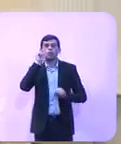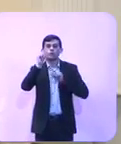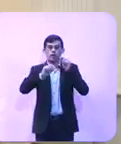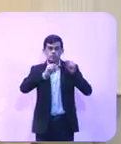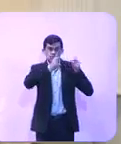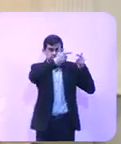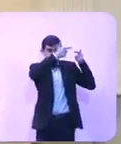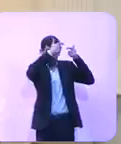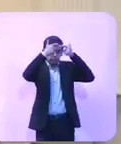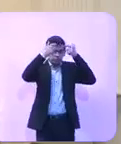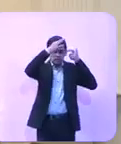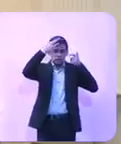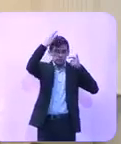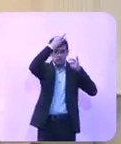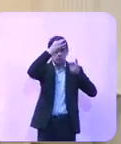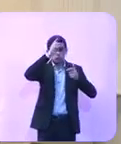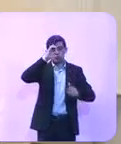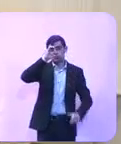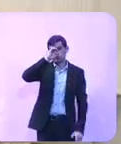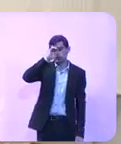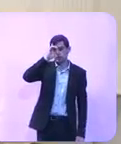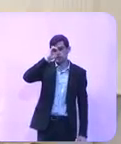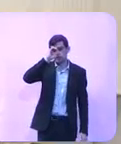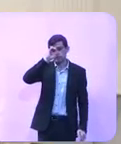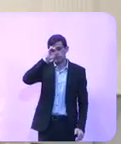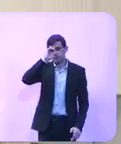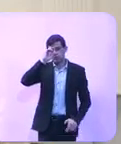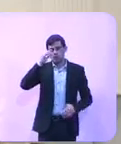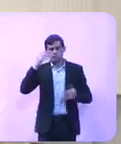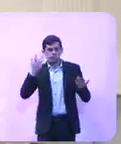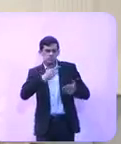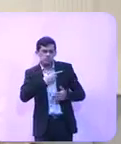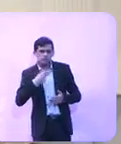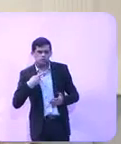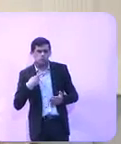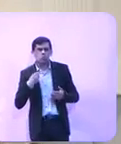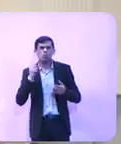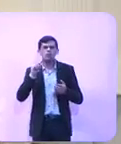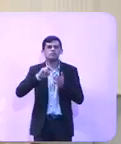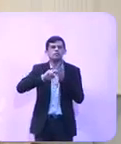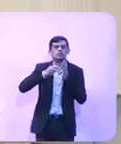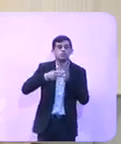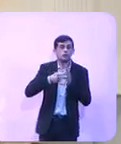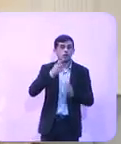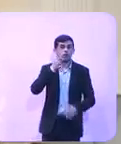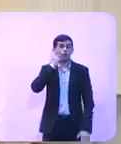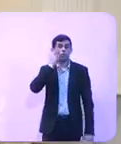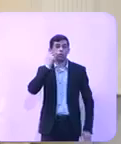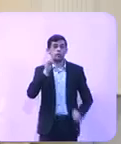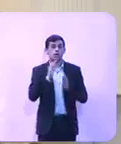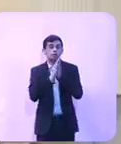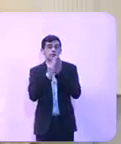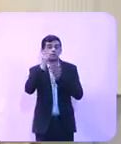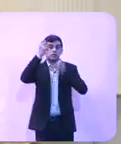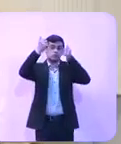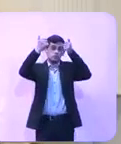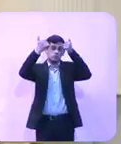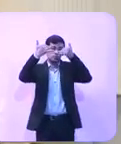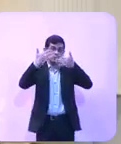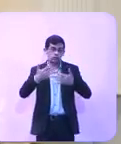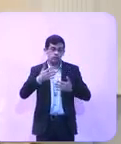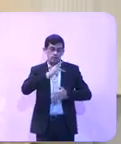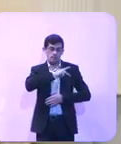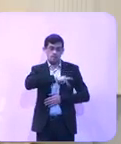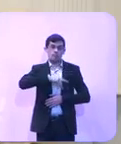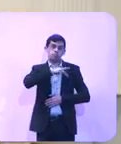batalhas espirituais do seu dia a dia. Pastor, o que é isso? Olha só o que a palavra de Deus nos diz. O